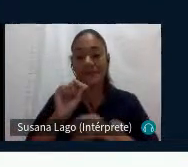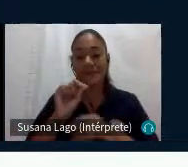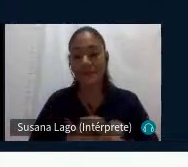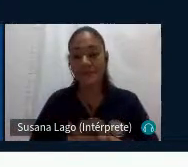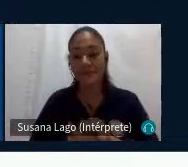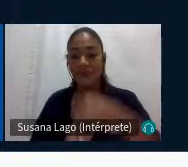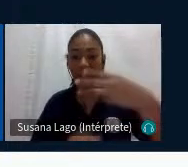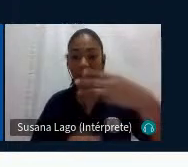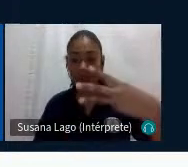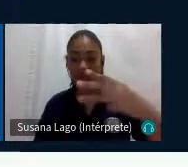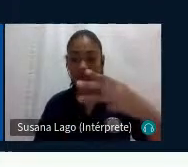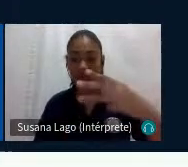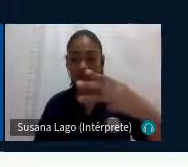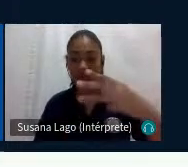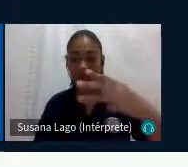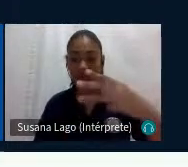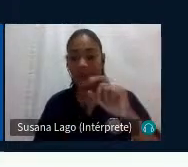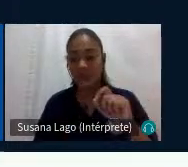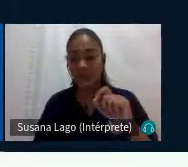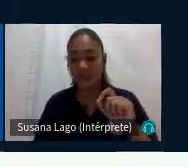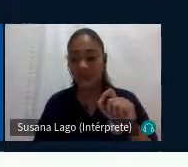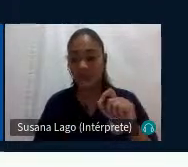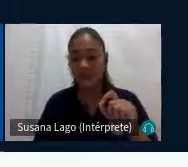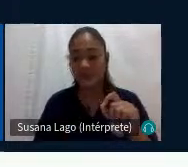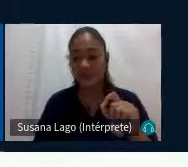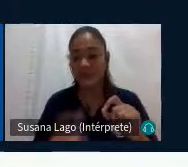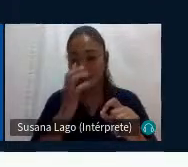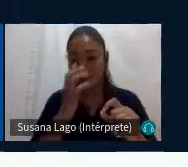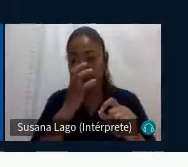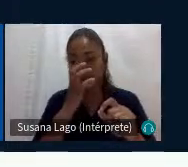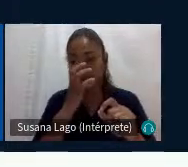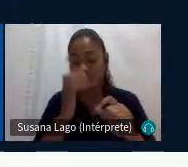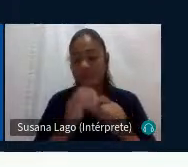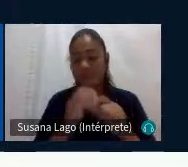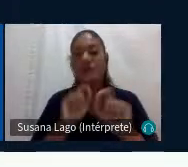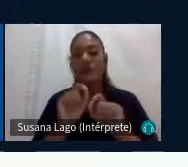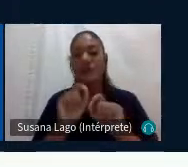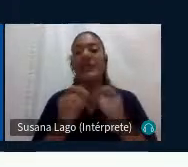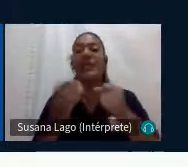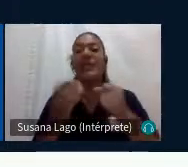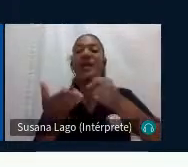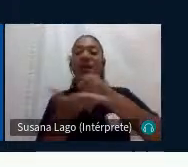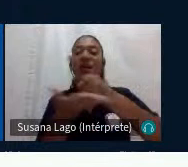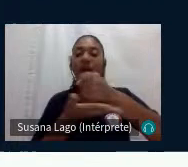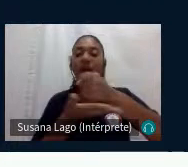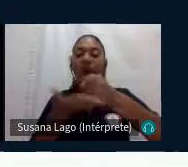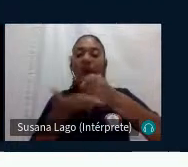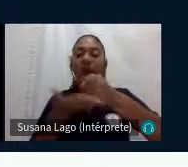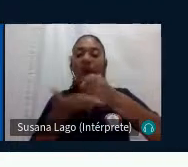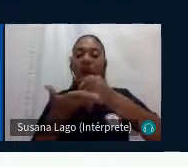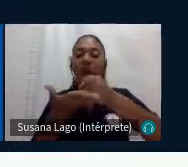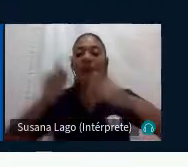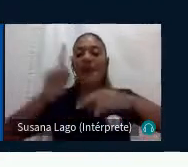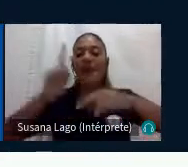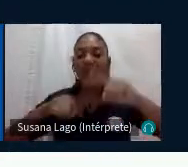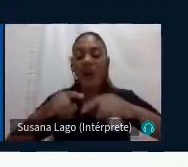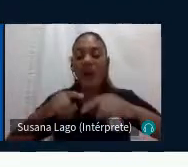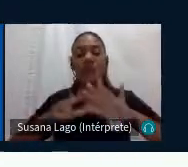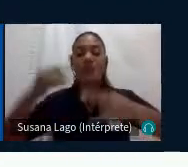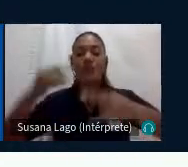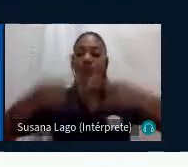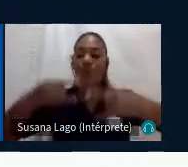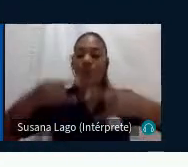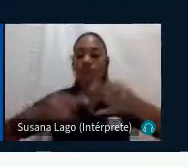com 3 pontos dessas alternativas, que são os componentes básicos de um servomotor. Aí ele vem com sistema